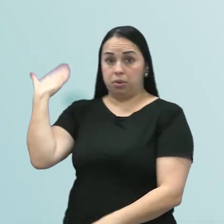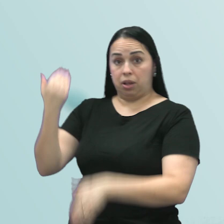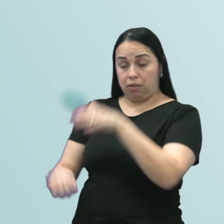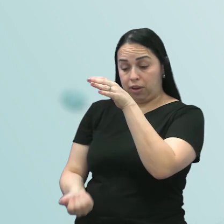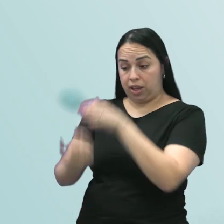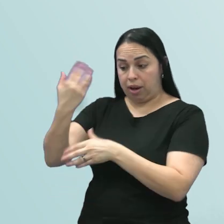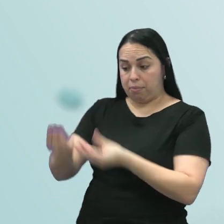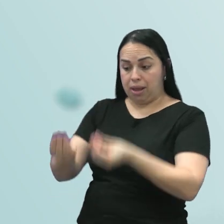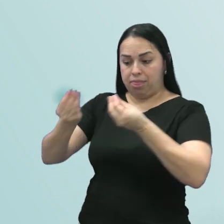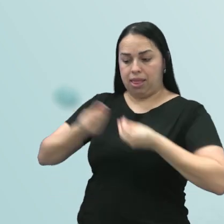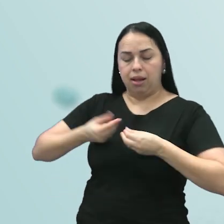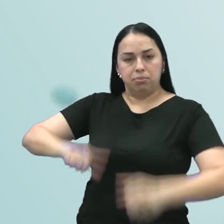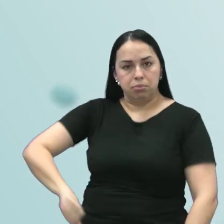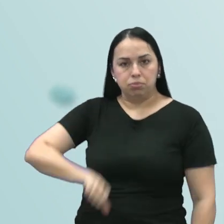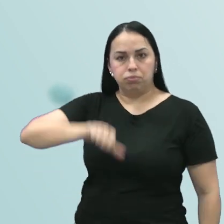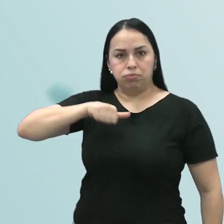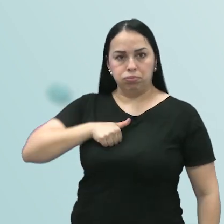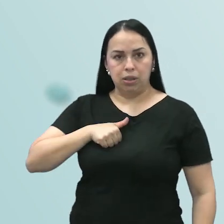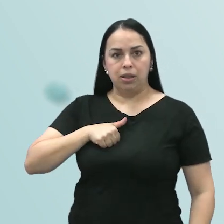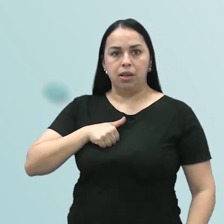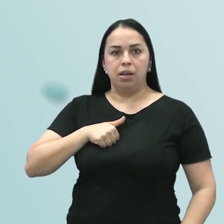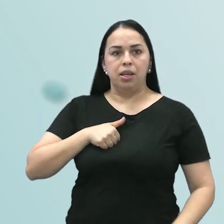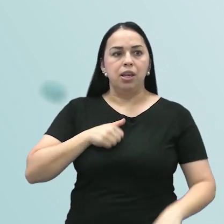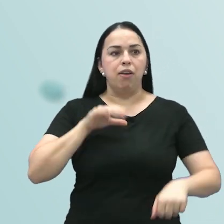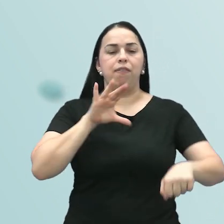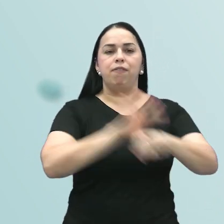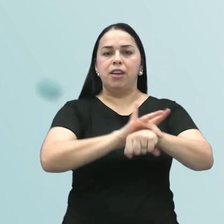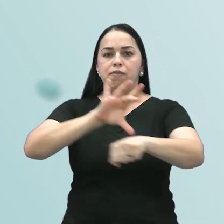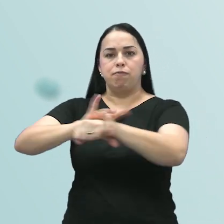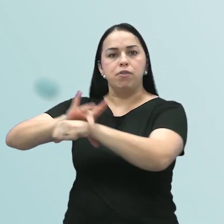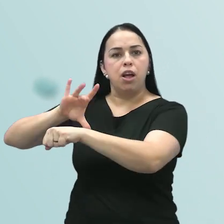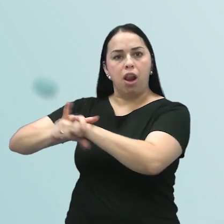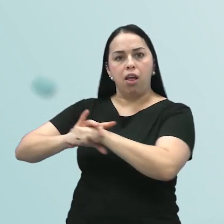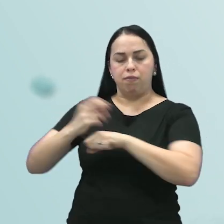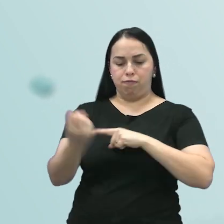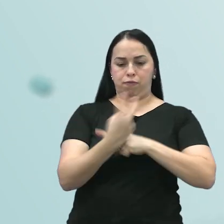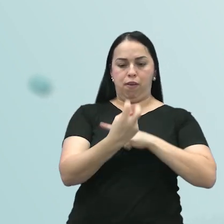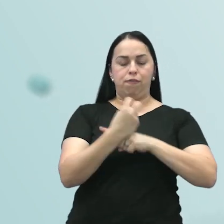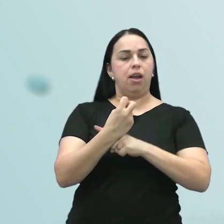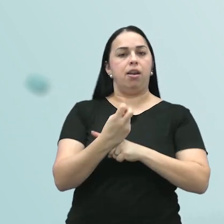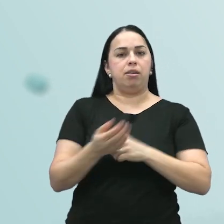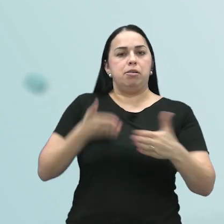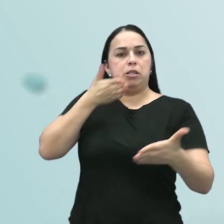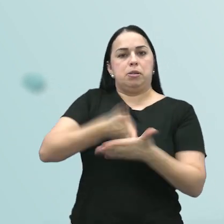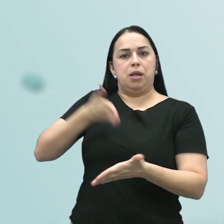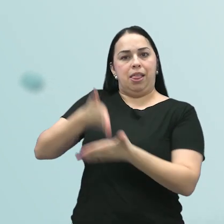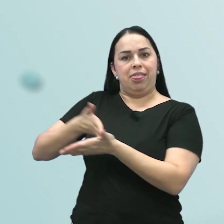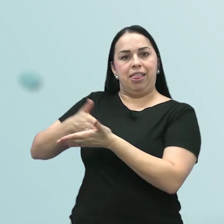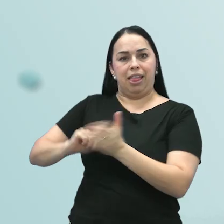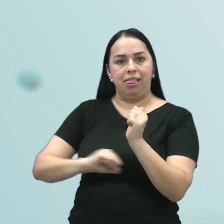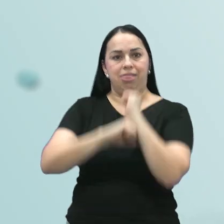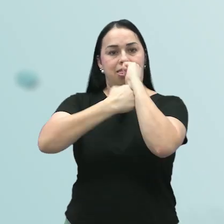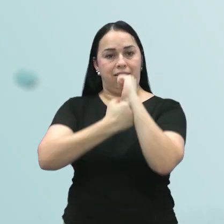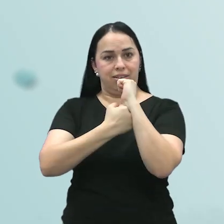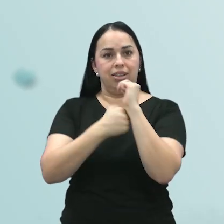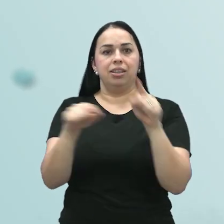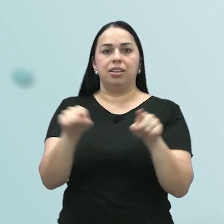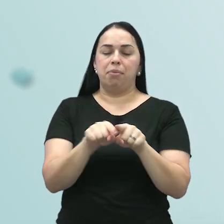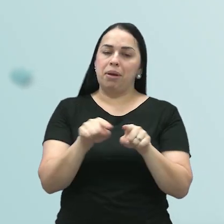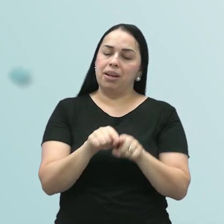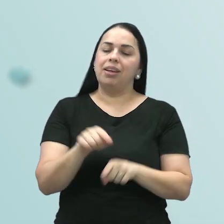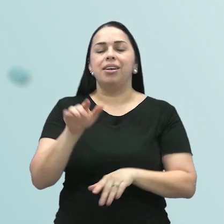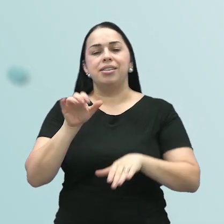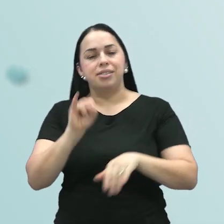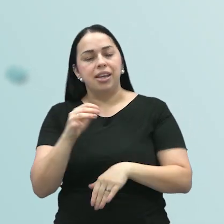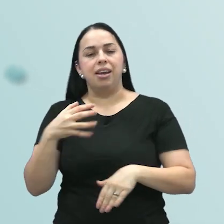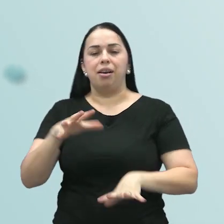nossa imunidade e nos proteger de vírus e de algumas bactérias contra doenças mais graves, ou pelo menos não deixar de ficarmos doentes,